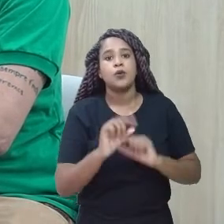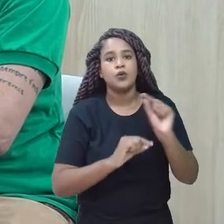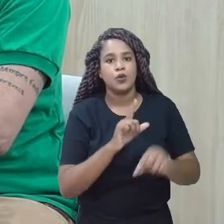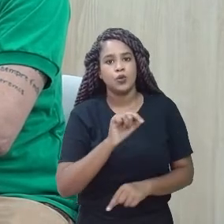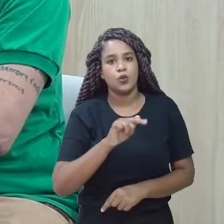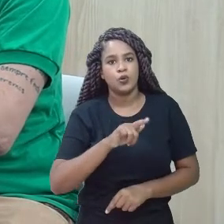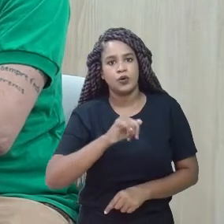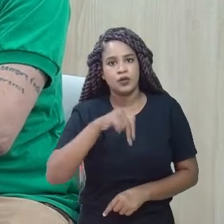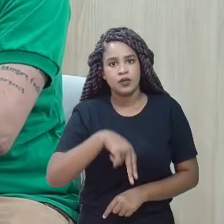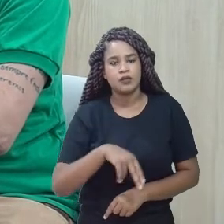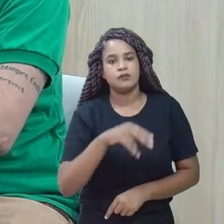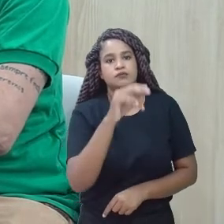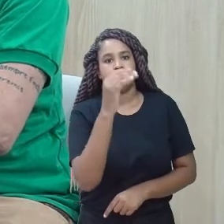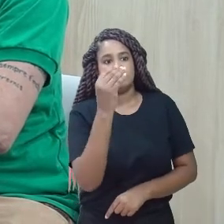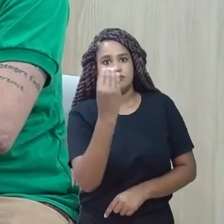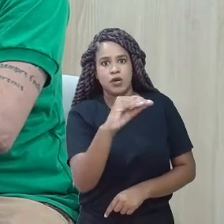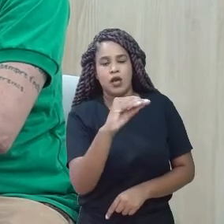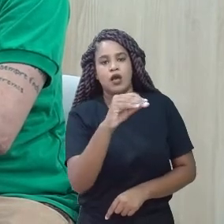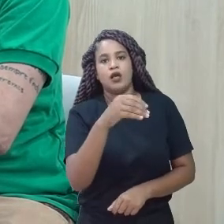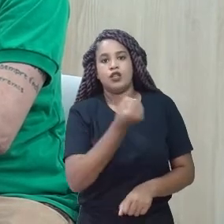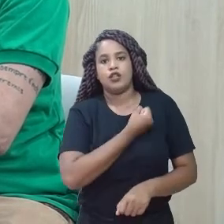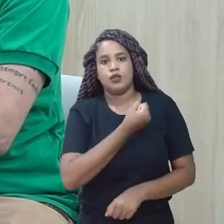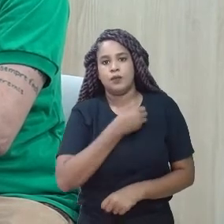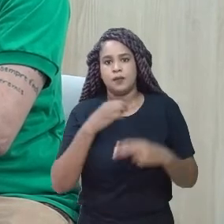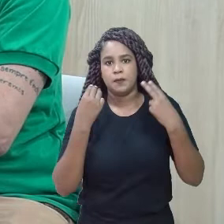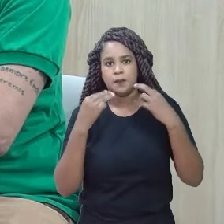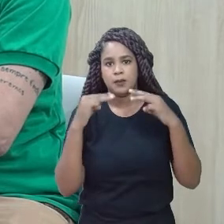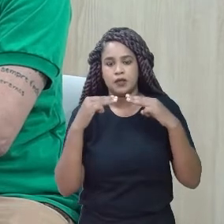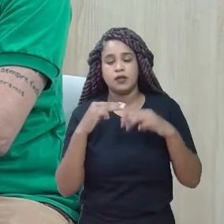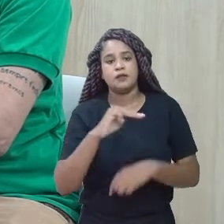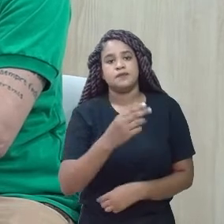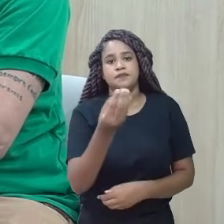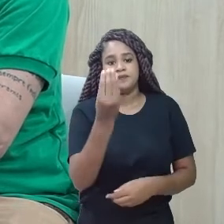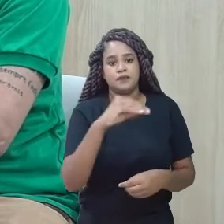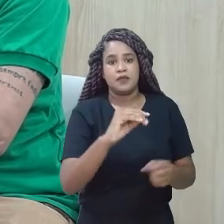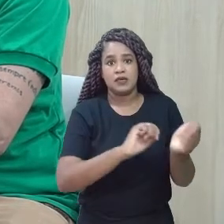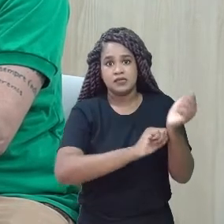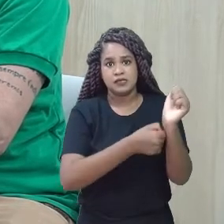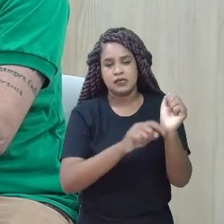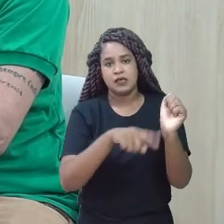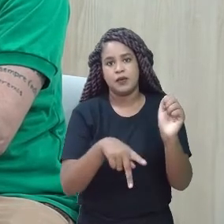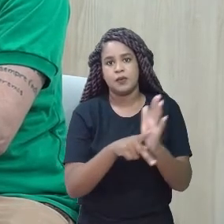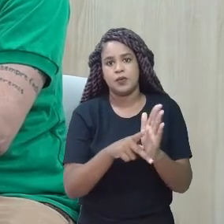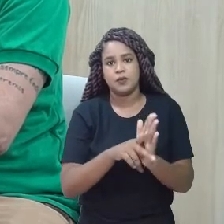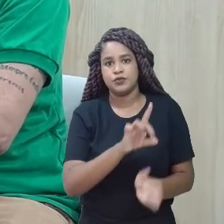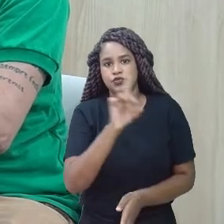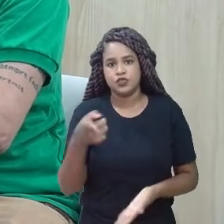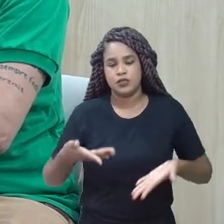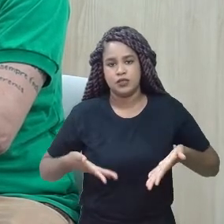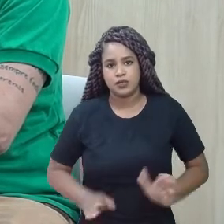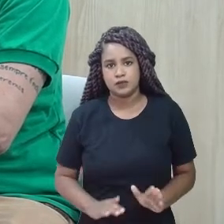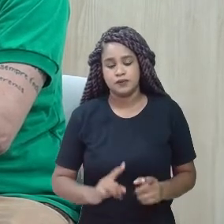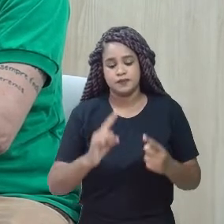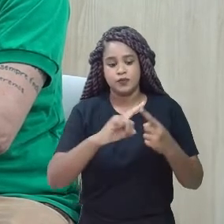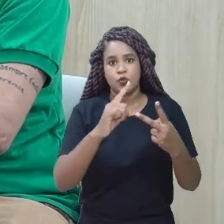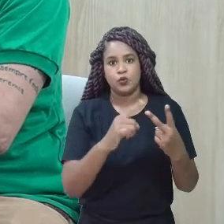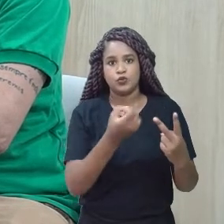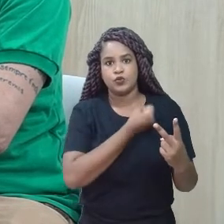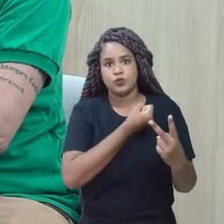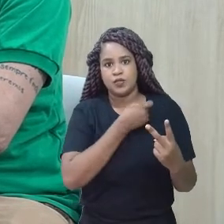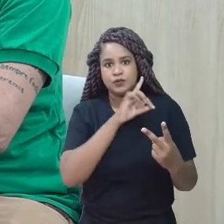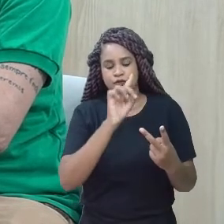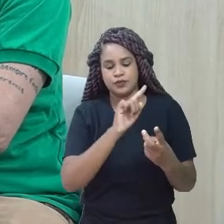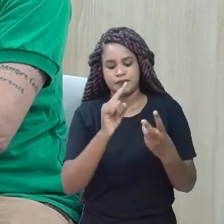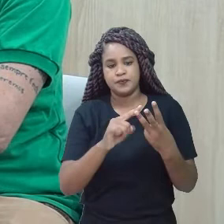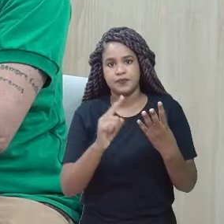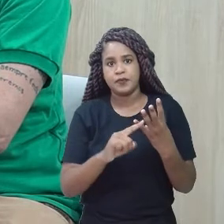O login é o número da matrícula e a senha é a data do seu nascimento, com 2 dígitos para o dia, 2 dígitos para o mês e